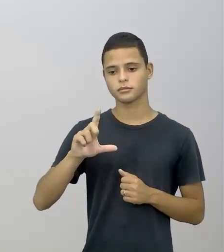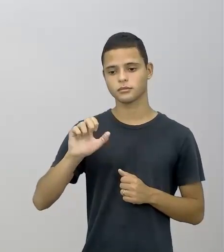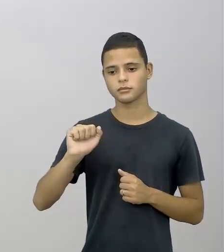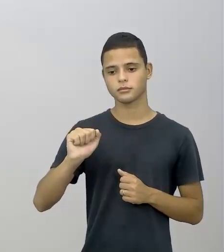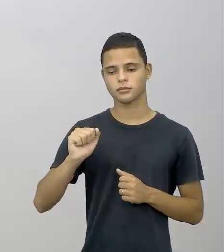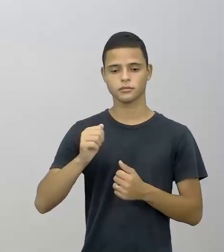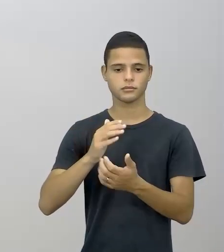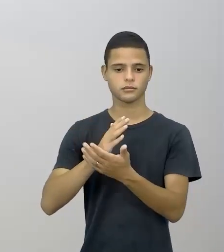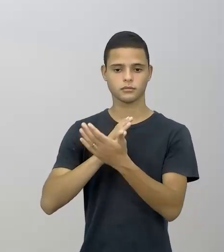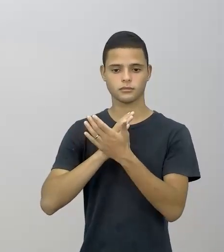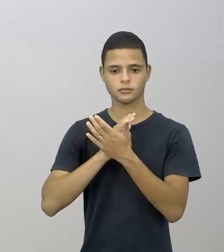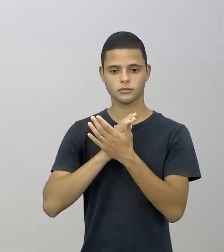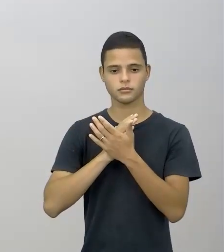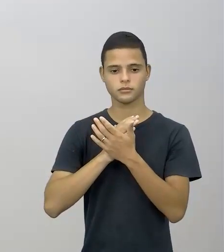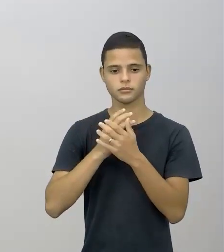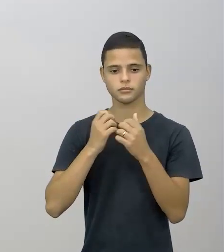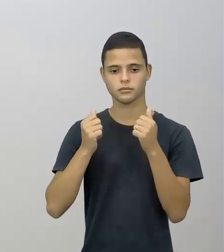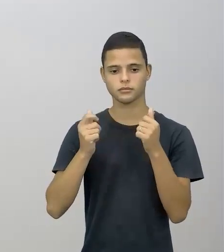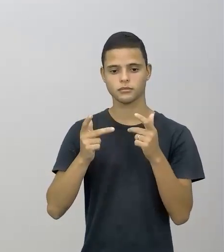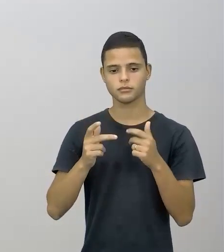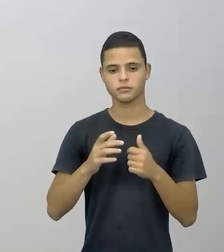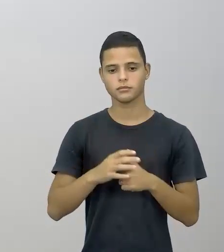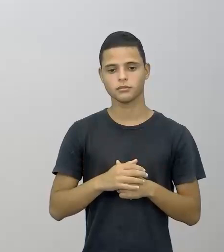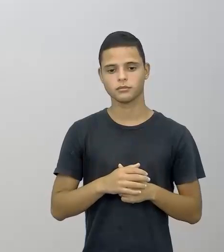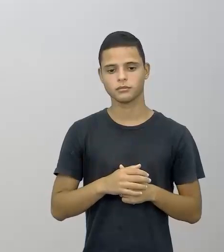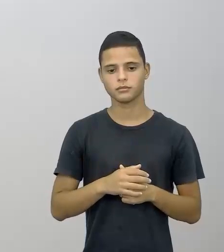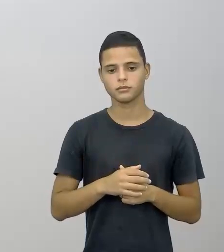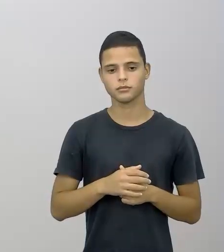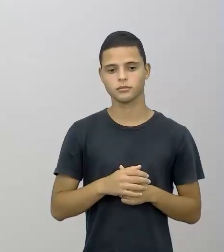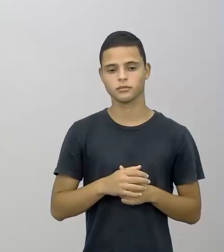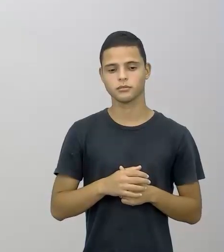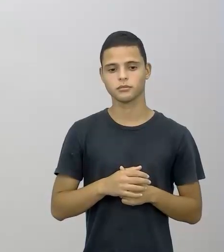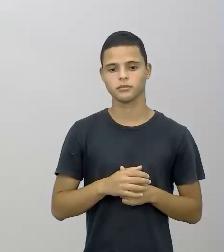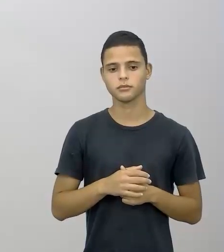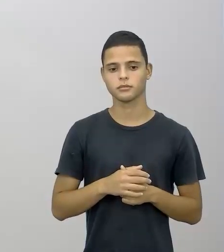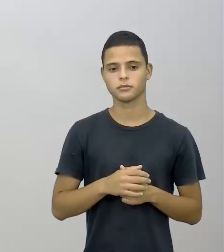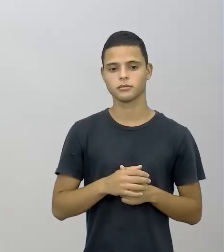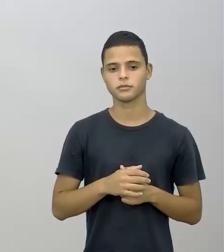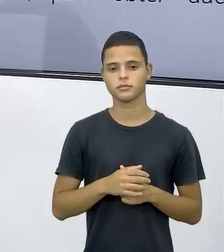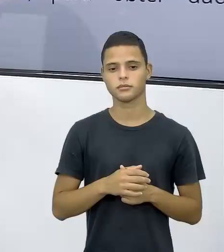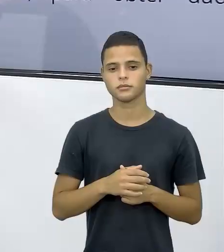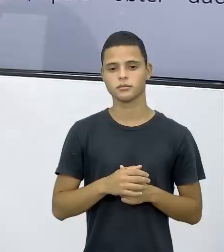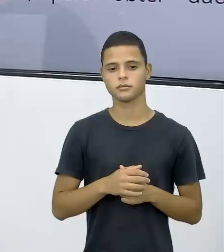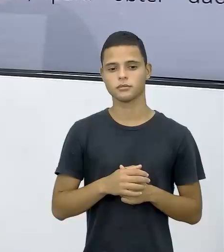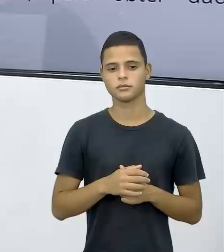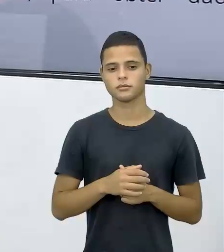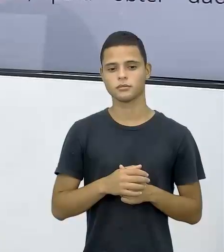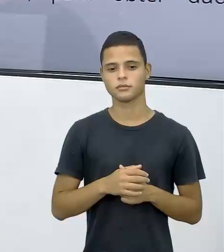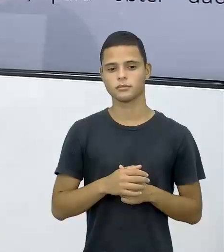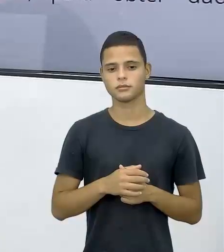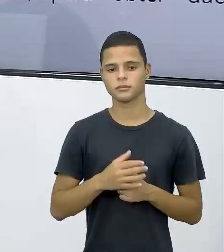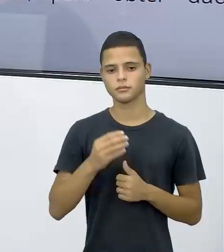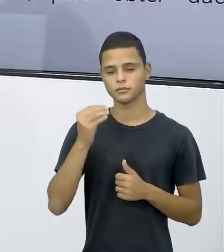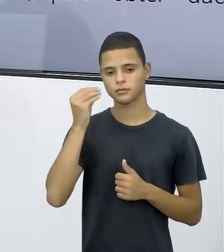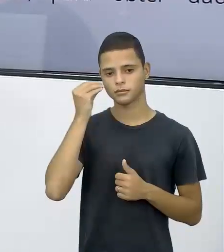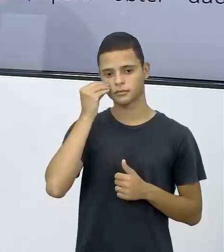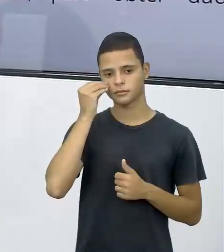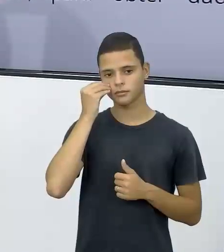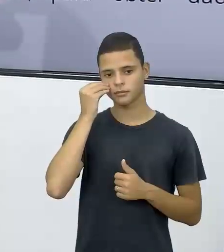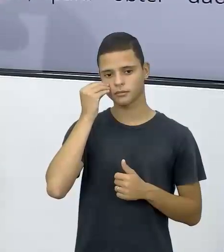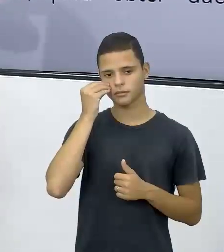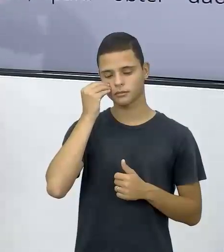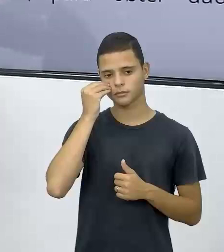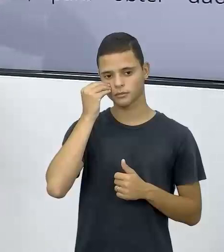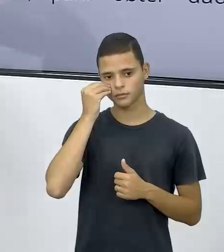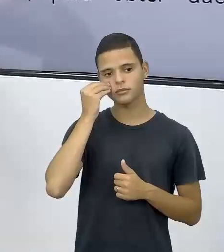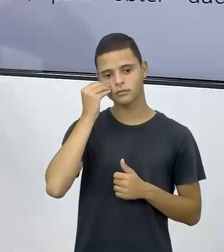deu? Vai anotando? Tá bom, tem que ser rápido, tá bom? Eu fiz esse experimento várias vezes e cada vez que eu fiz, porque